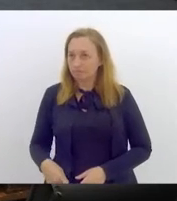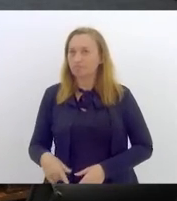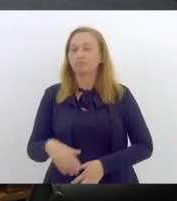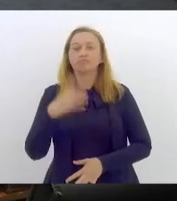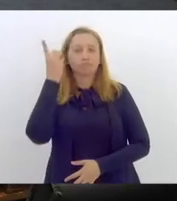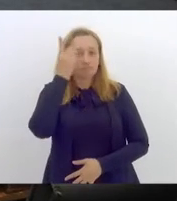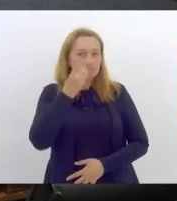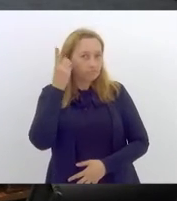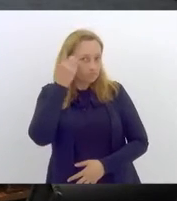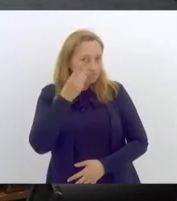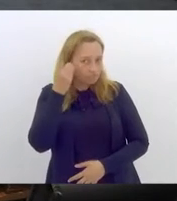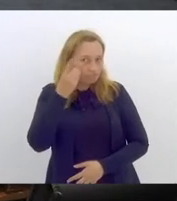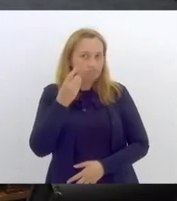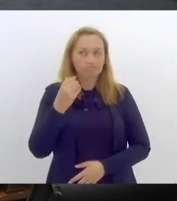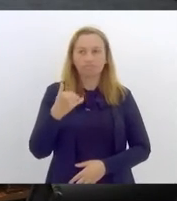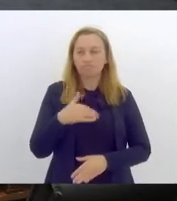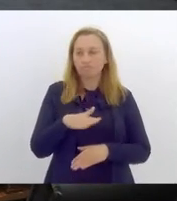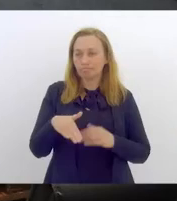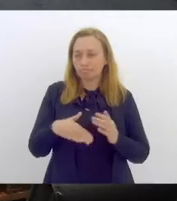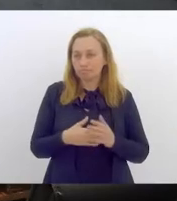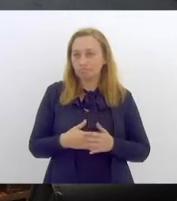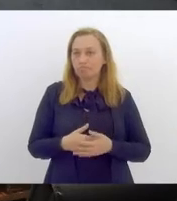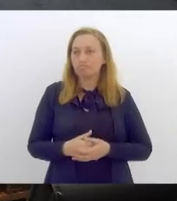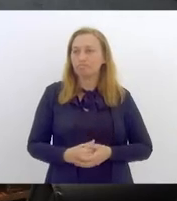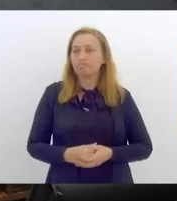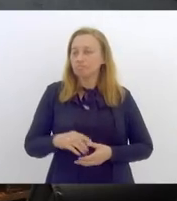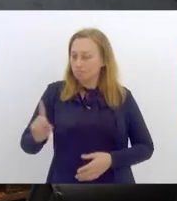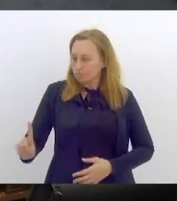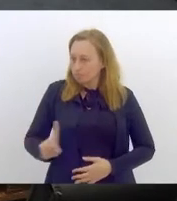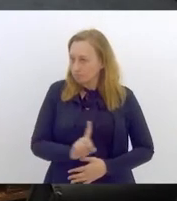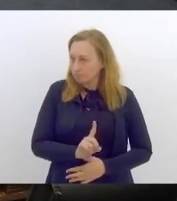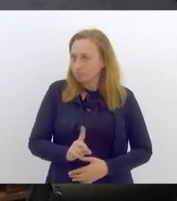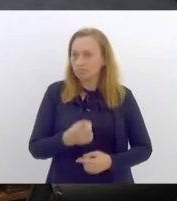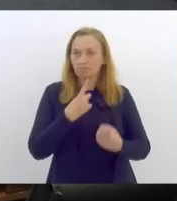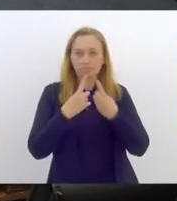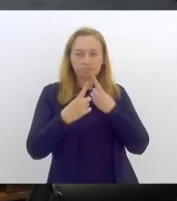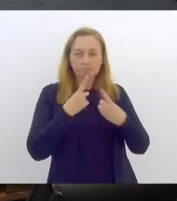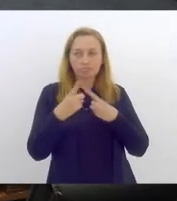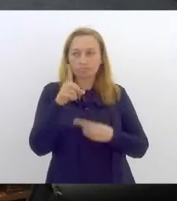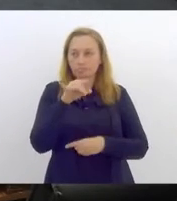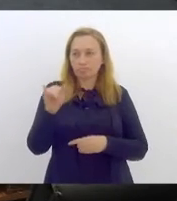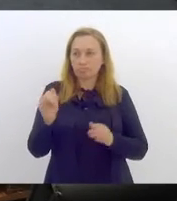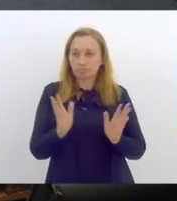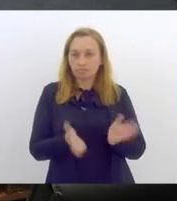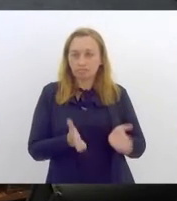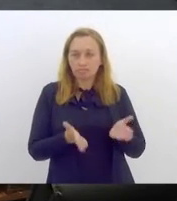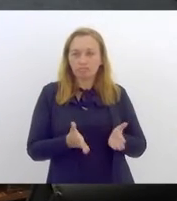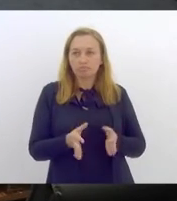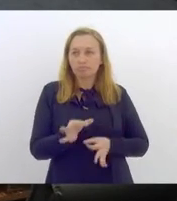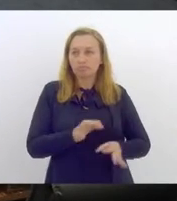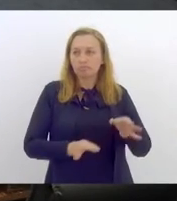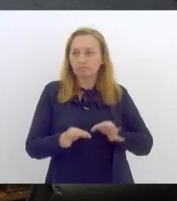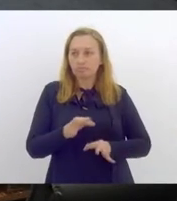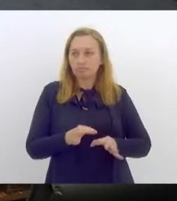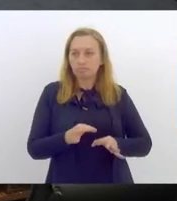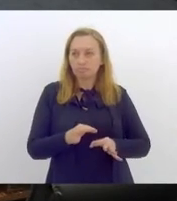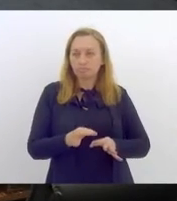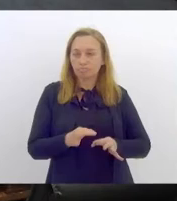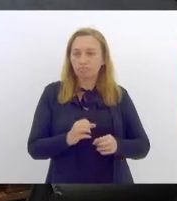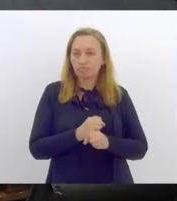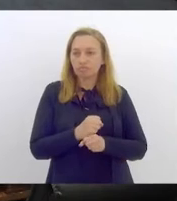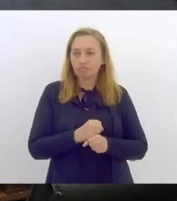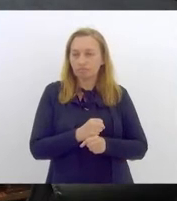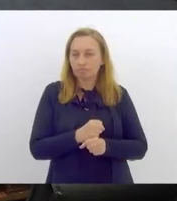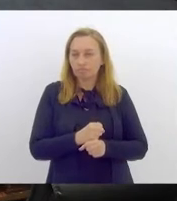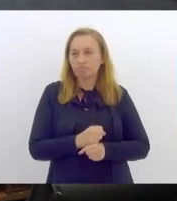senhoras deputadas, senhores deputados, a gente veio aqui discutir no dia de hoje o plano plurianual e